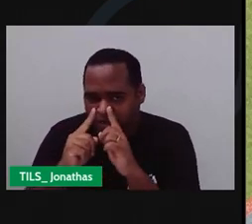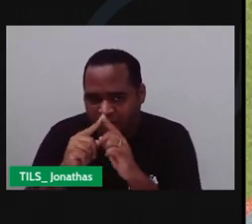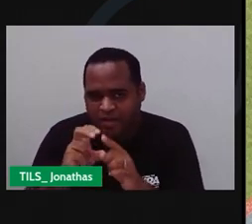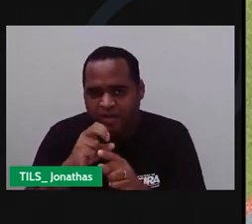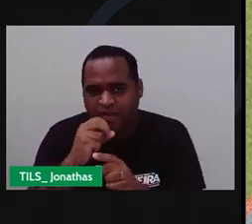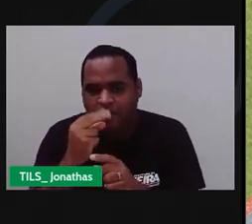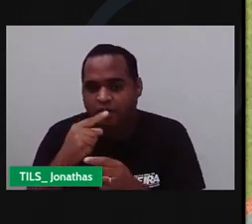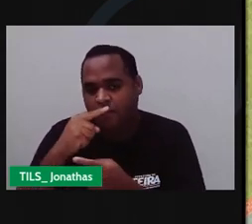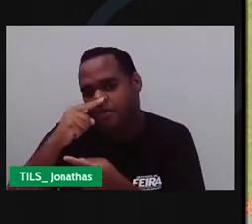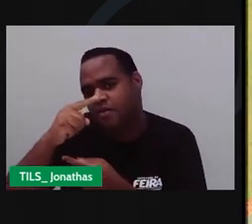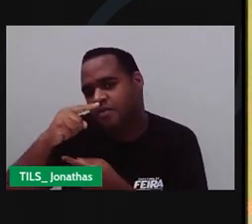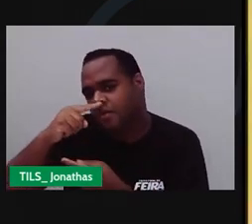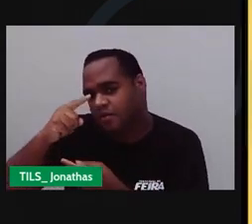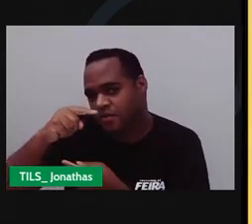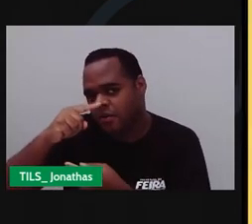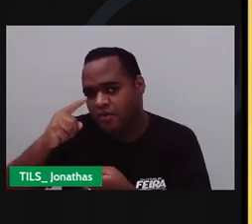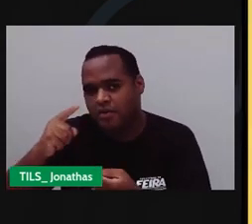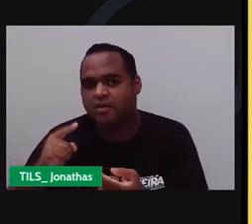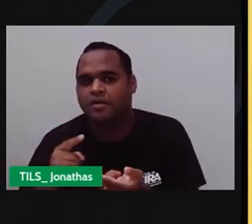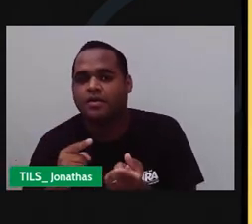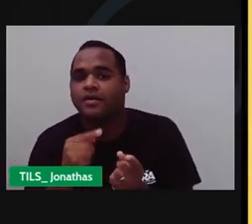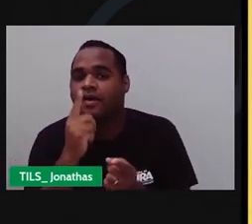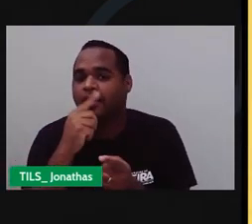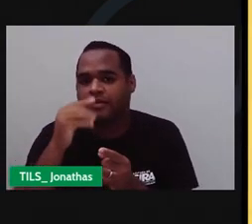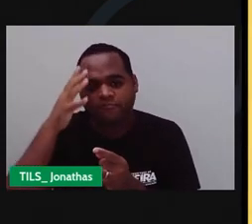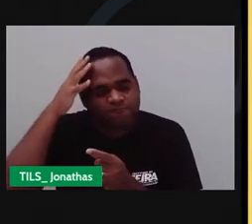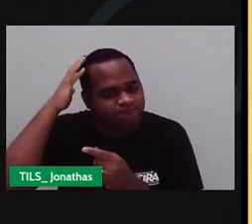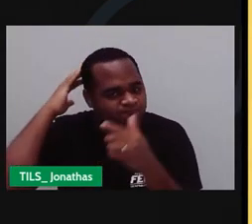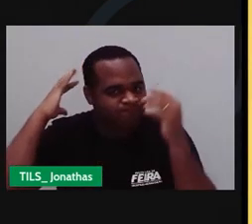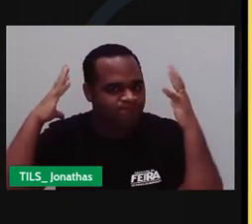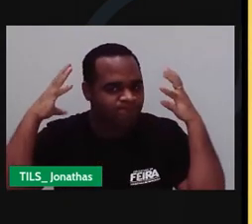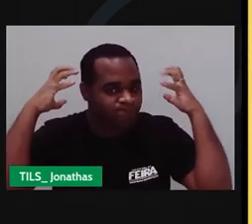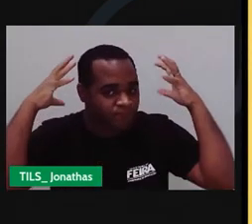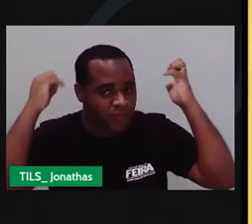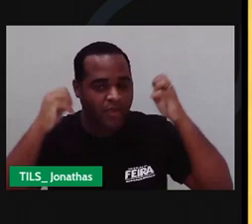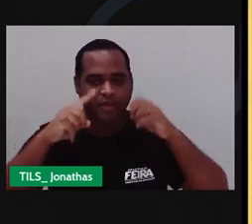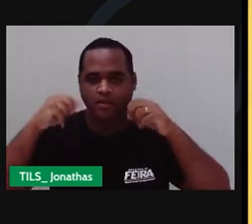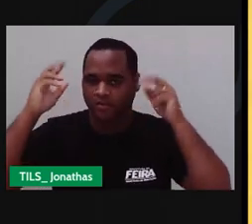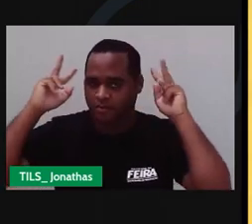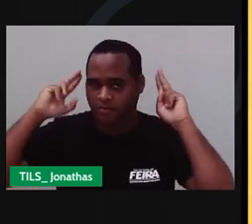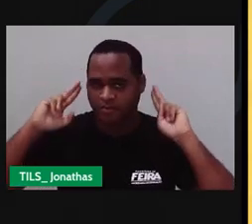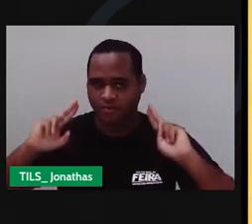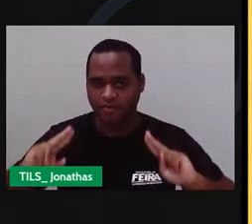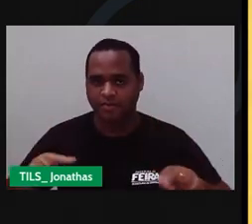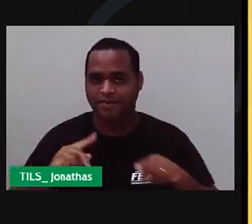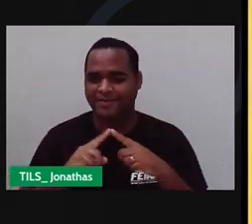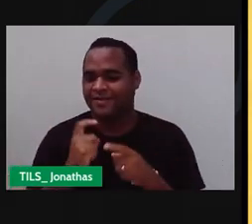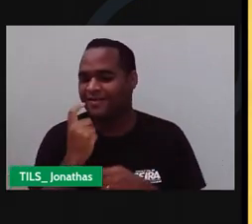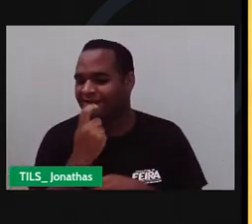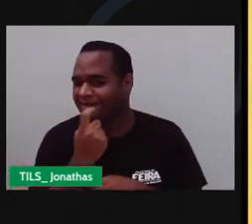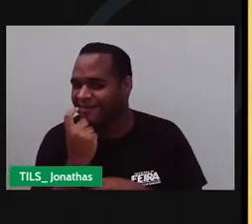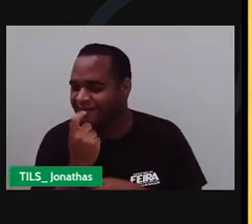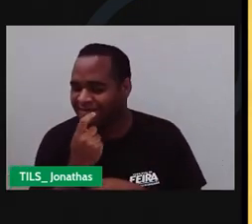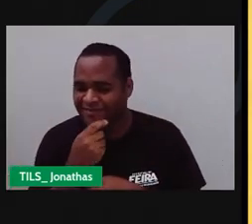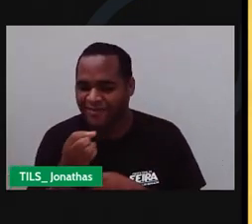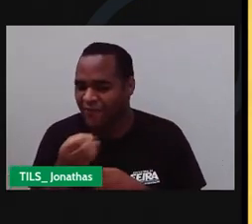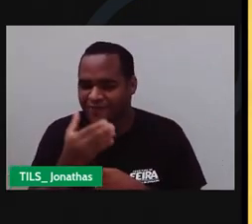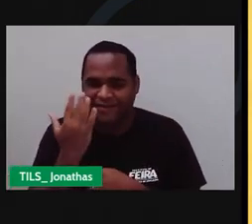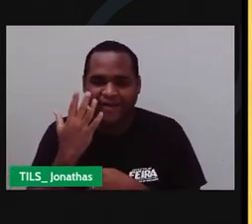arrebitado Cabelo crespo Cabelo liso Dente de leite